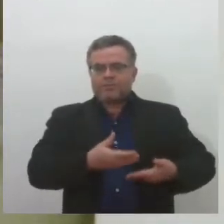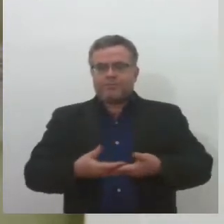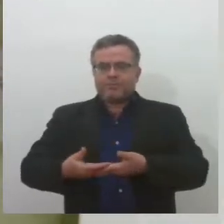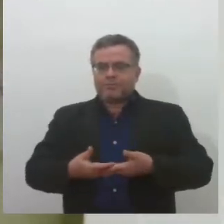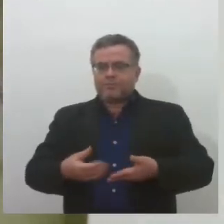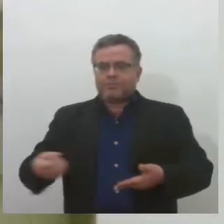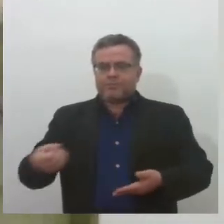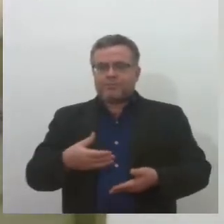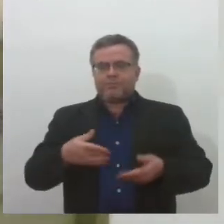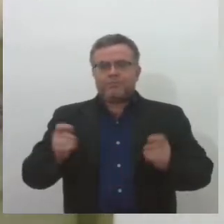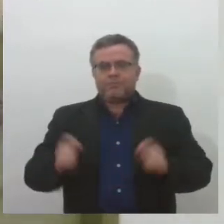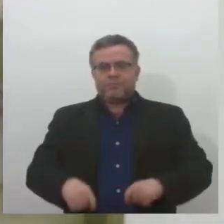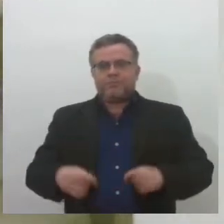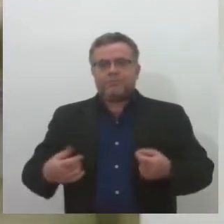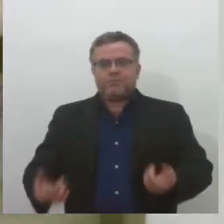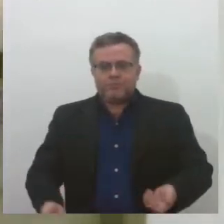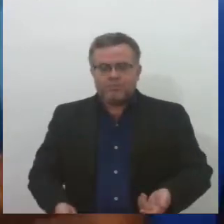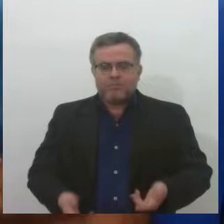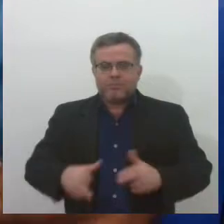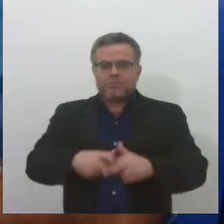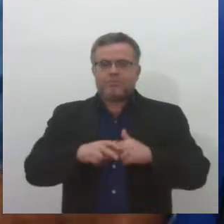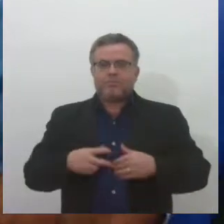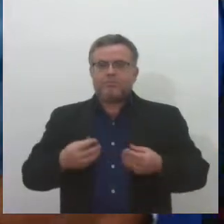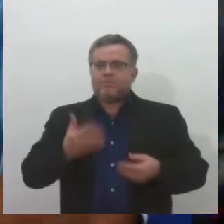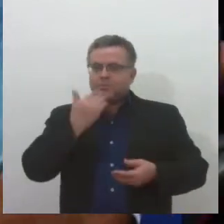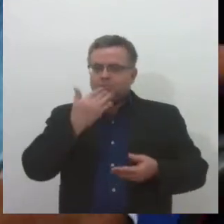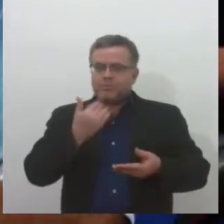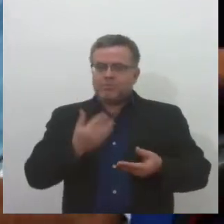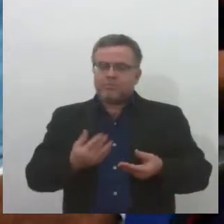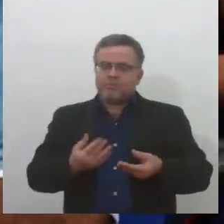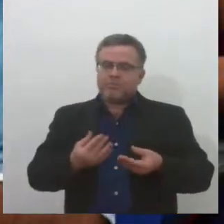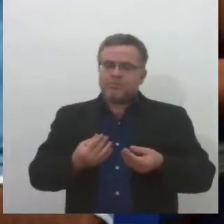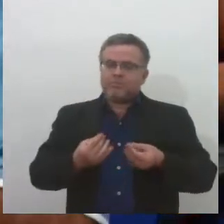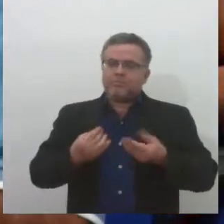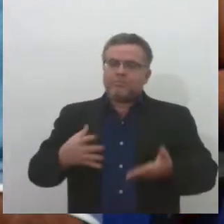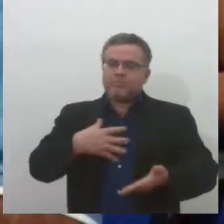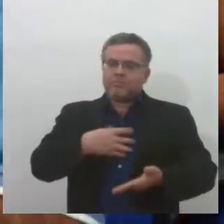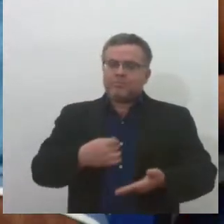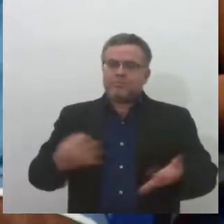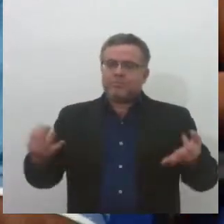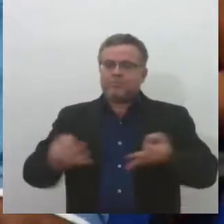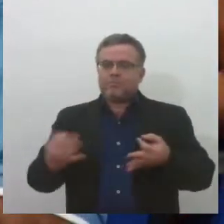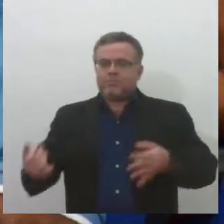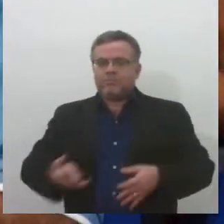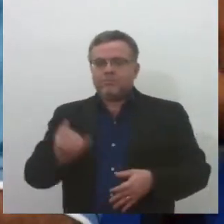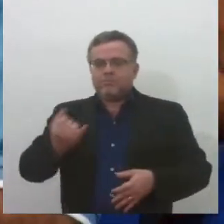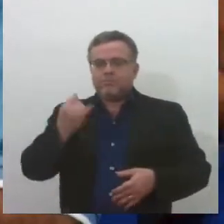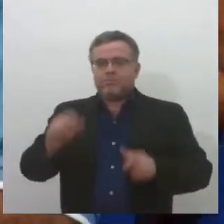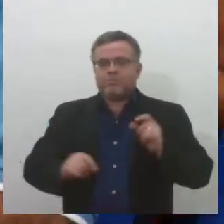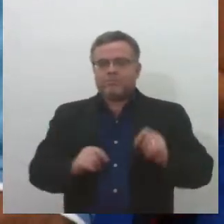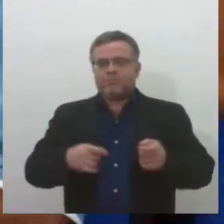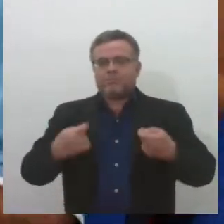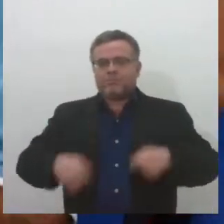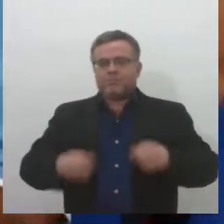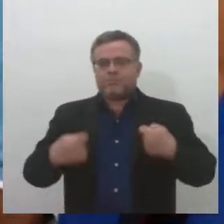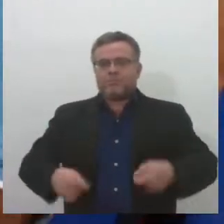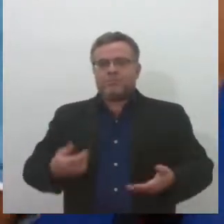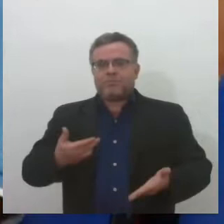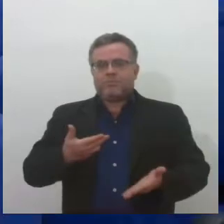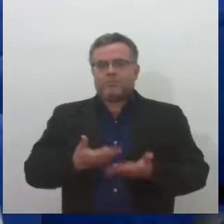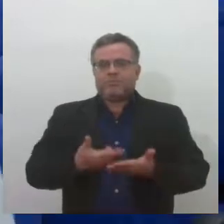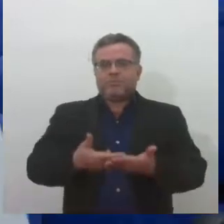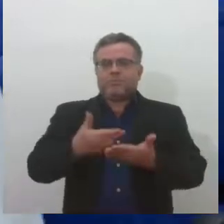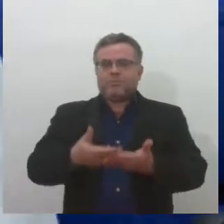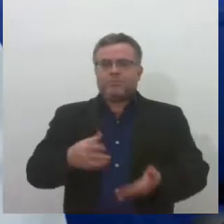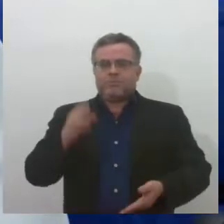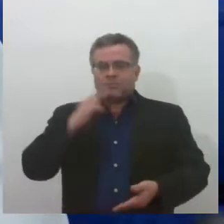o leite humano é o melhor alimento para os bebês principalmente os que nascem abaixo do peso e precisam ficar internados na UTI